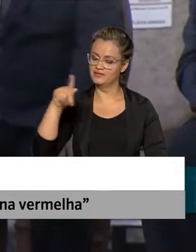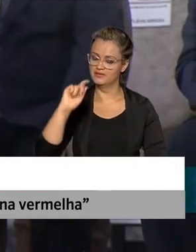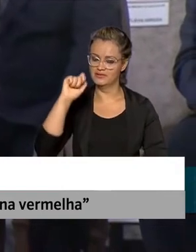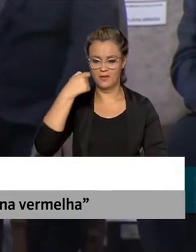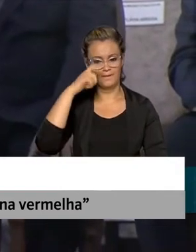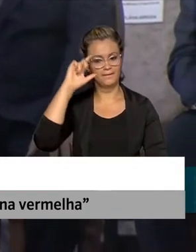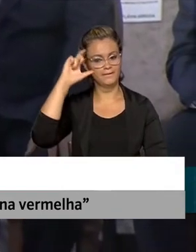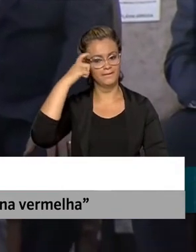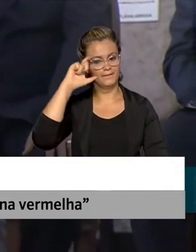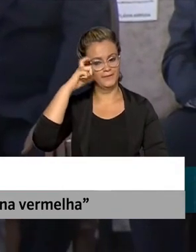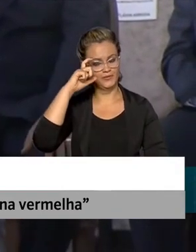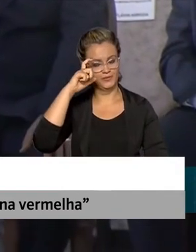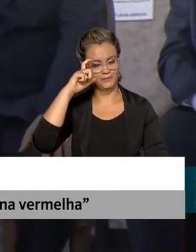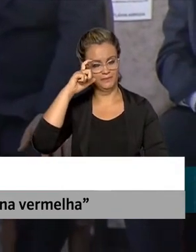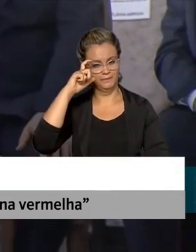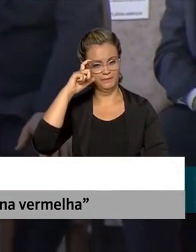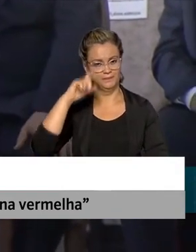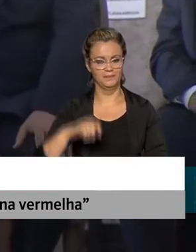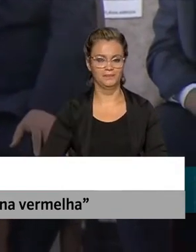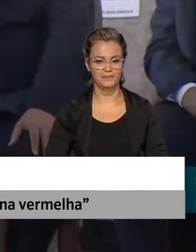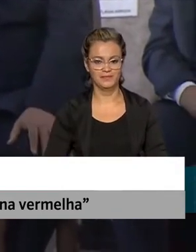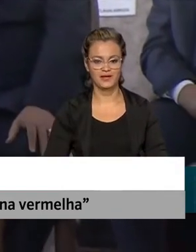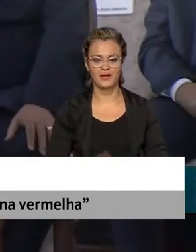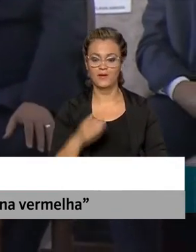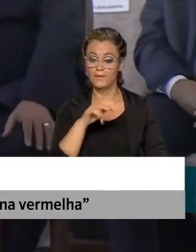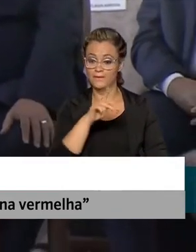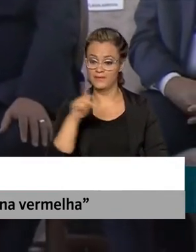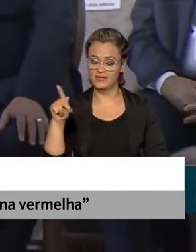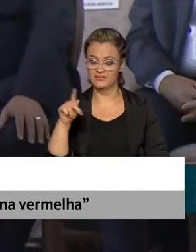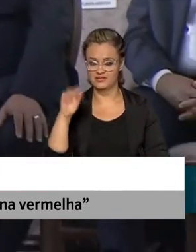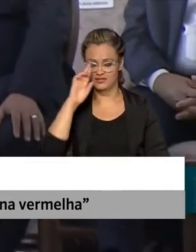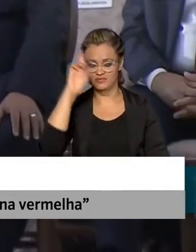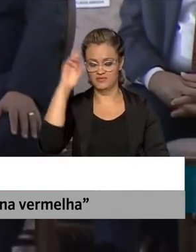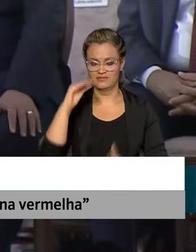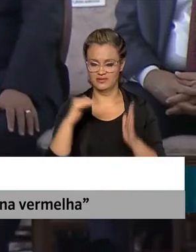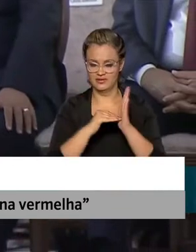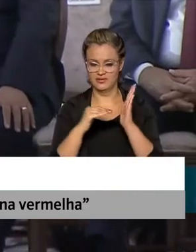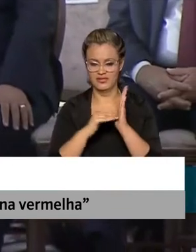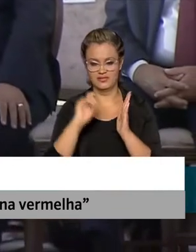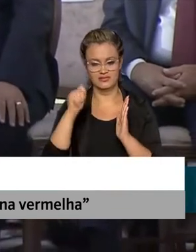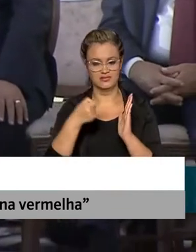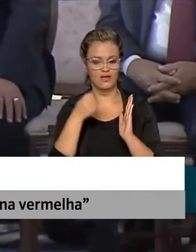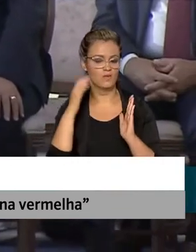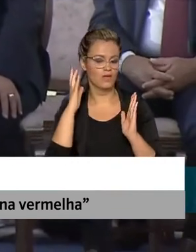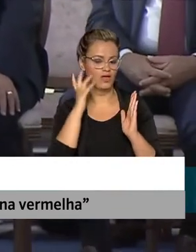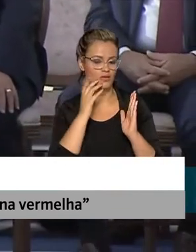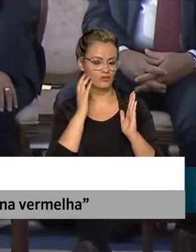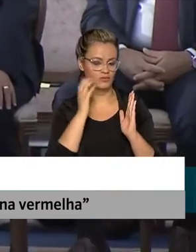Antônio Hamilton Martins Mourão, Presidente da Câmara dos Deputados, deputado Arthur Lira,